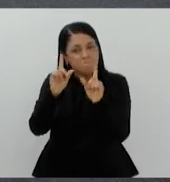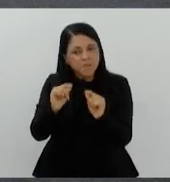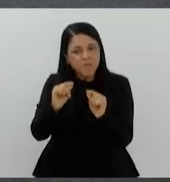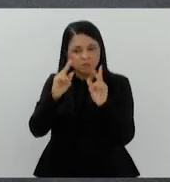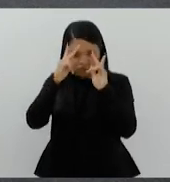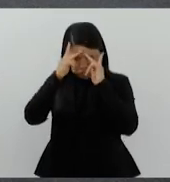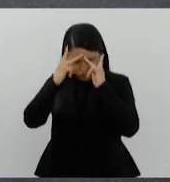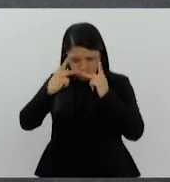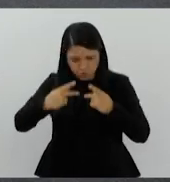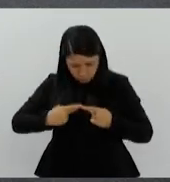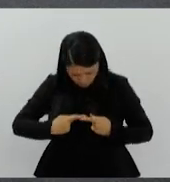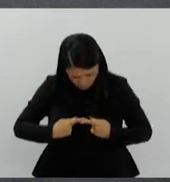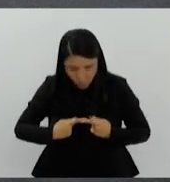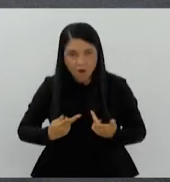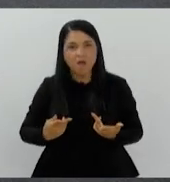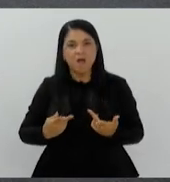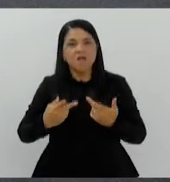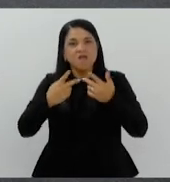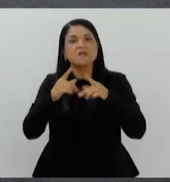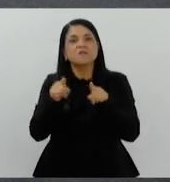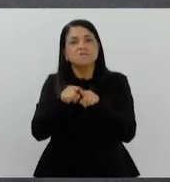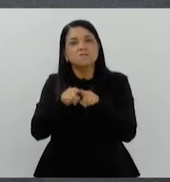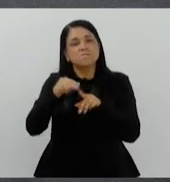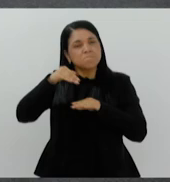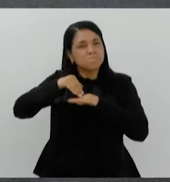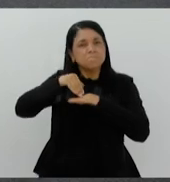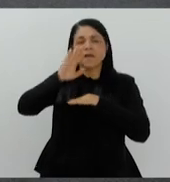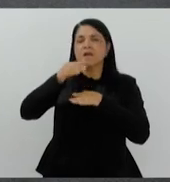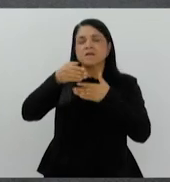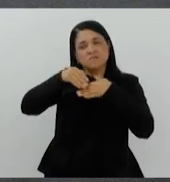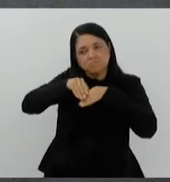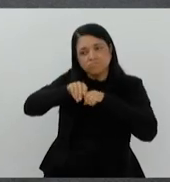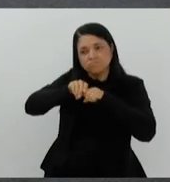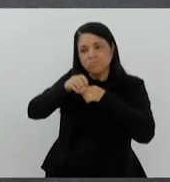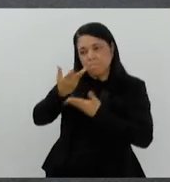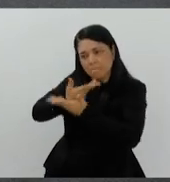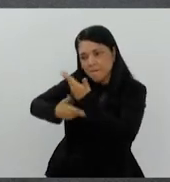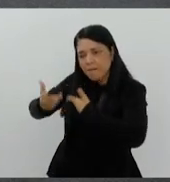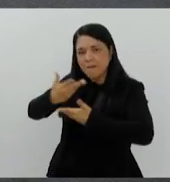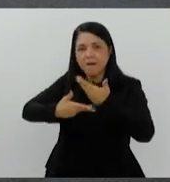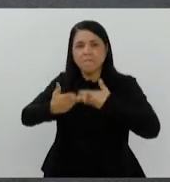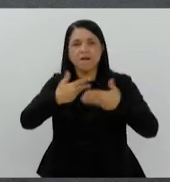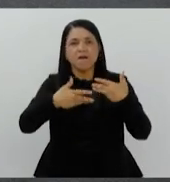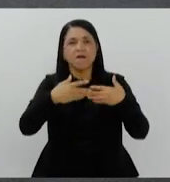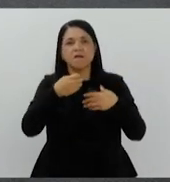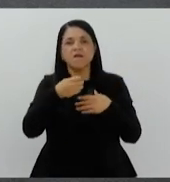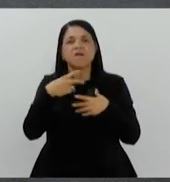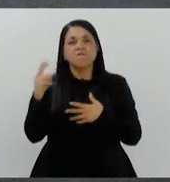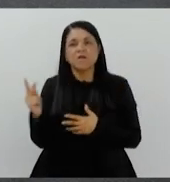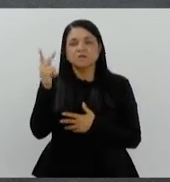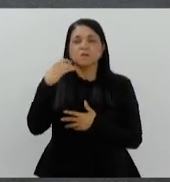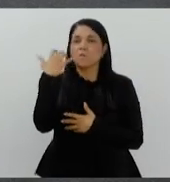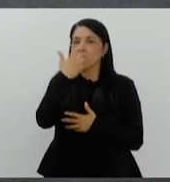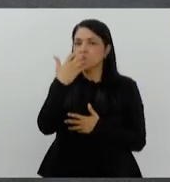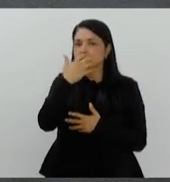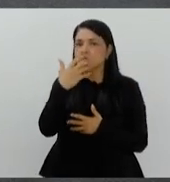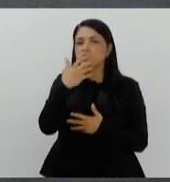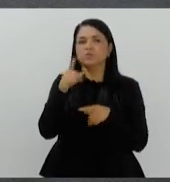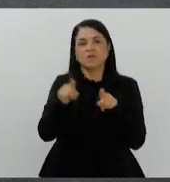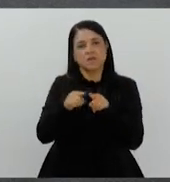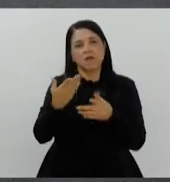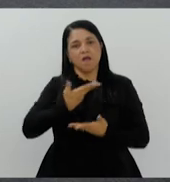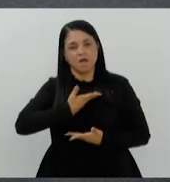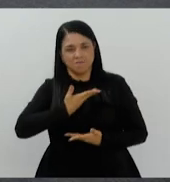de compartilhar as coisas boas da vida, valorizando a boa música e a boa amizade. Por isso,